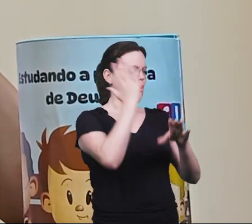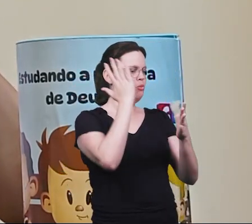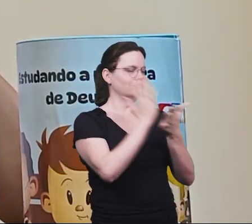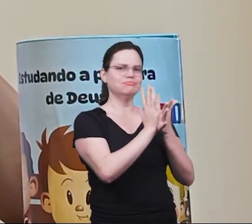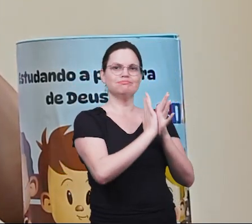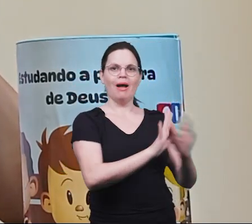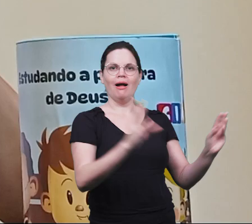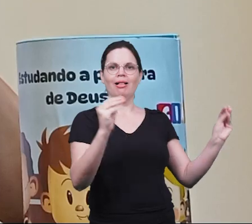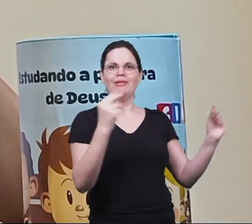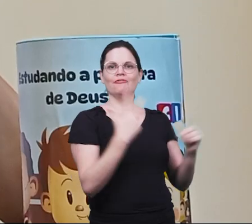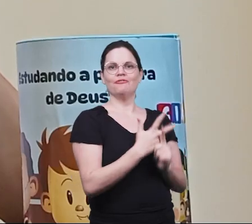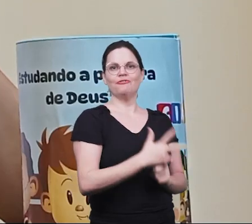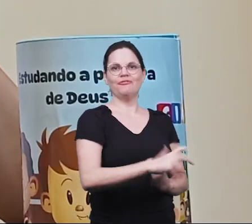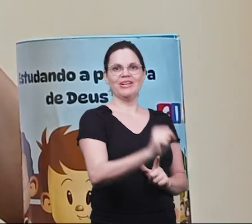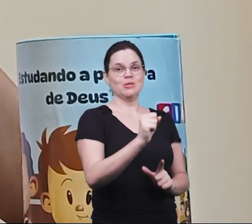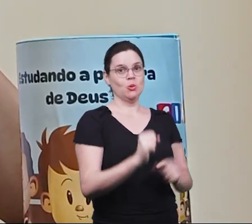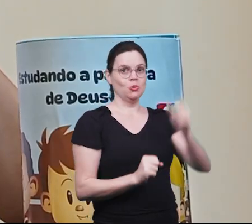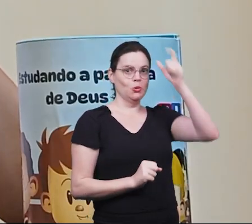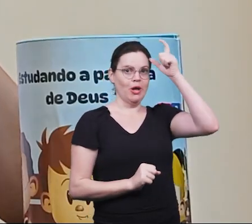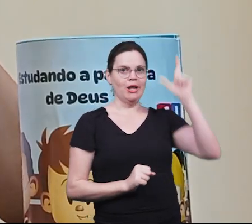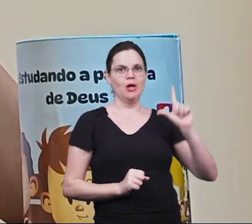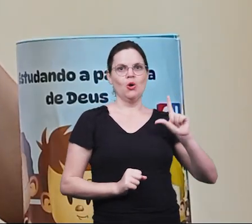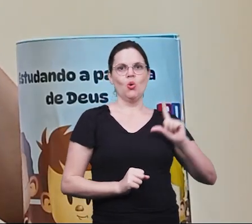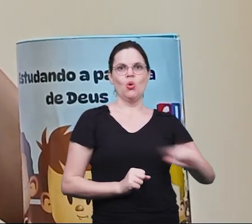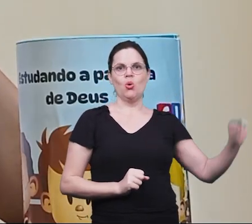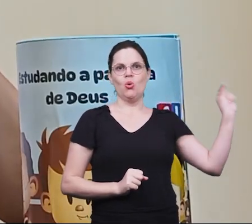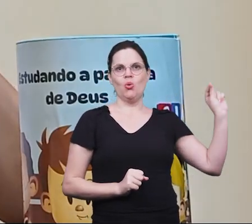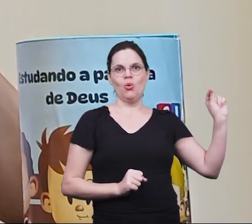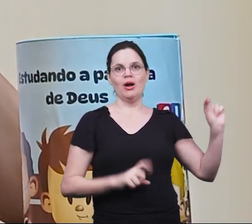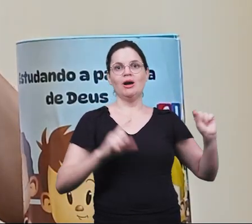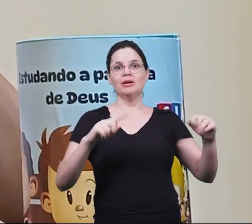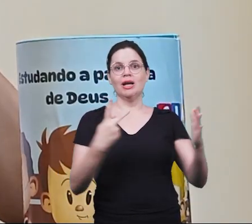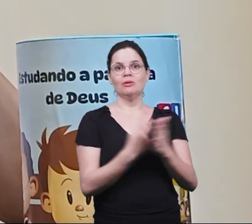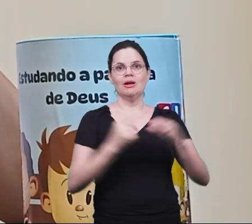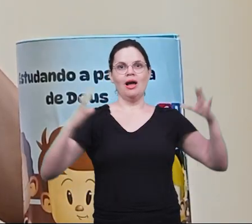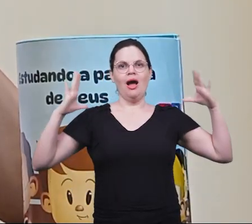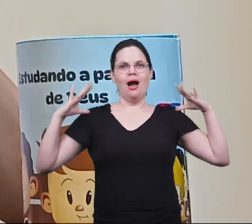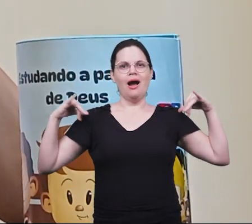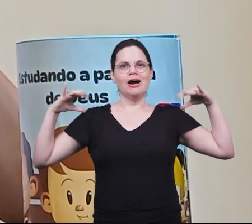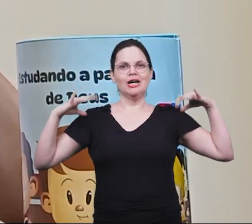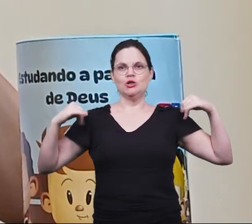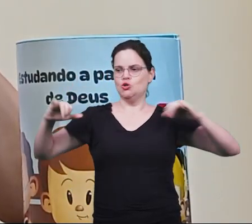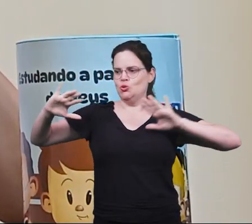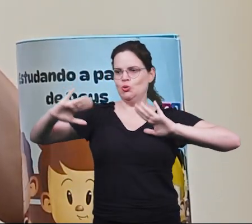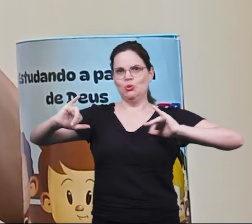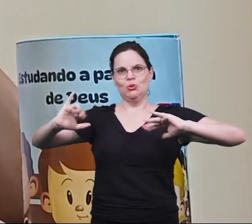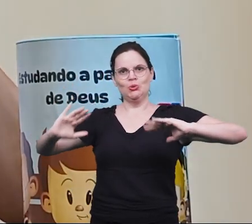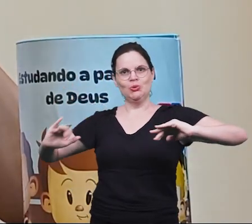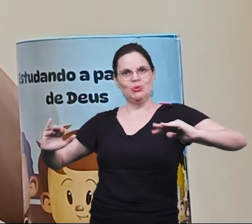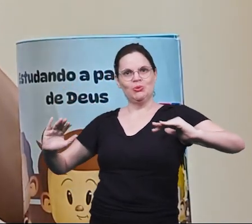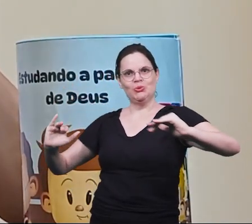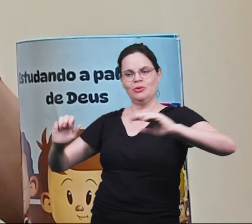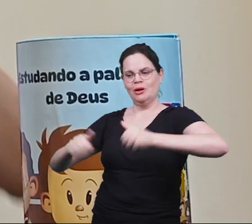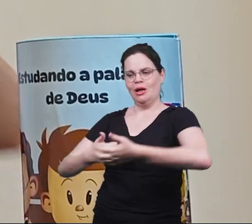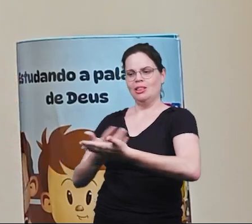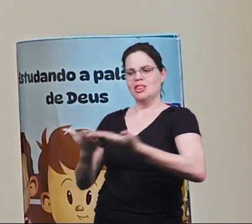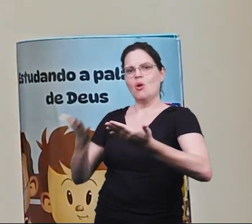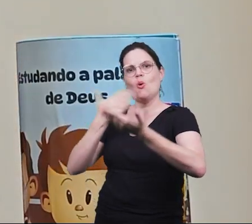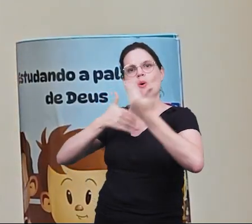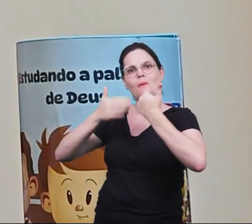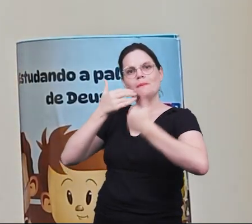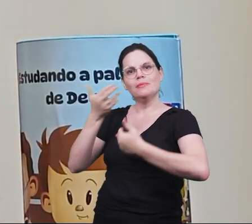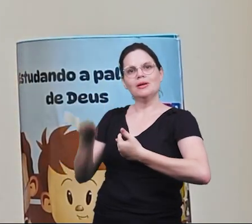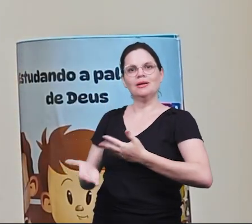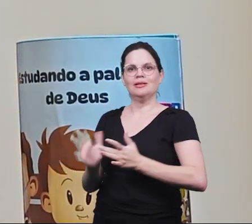que o inimigo falou. E aí ele se retirou e os anjos chegaram para servir a Jesus.